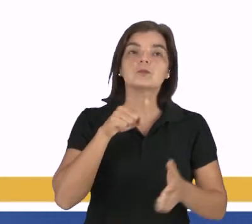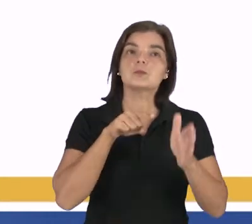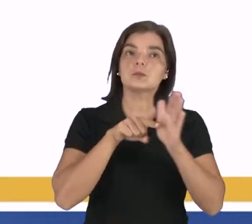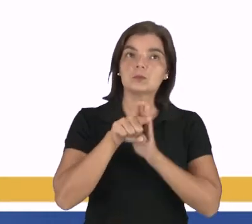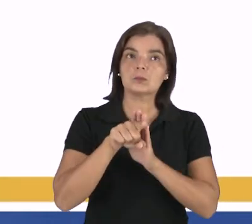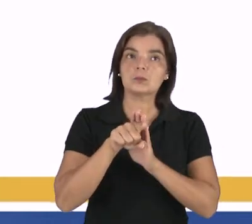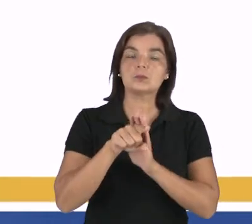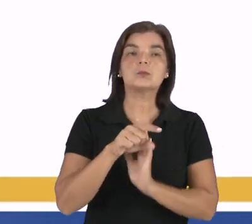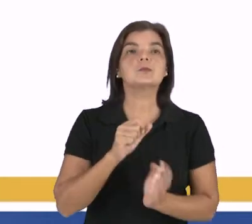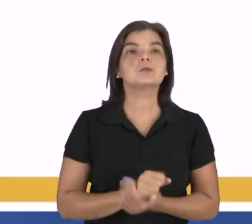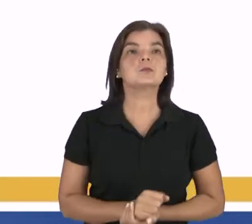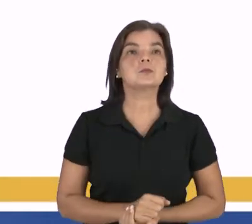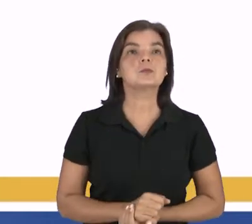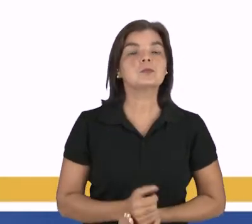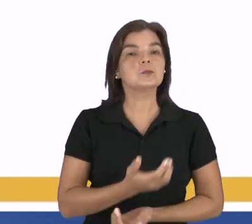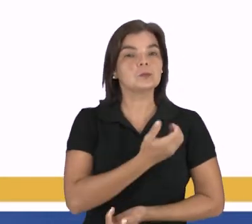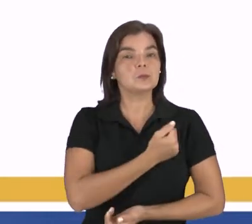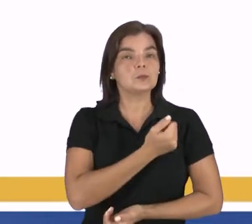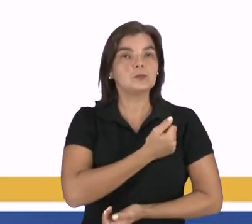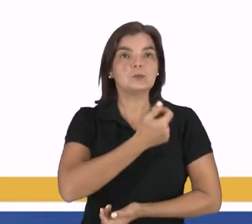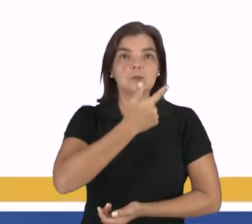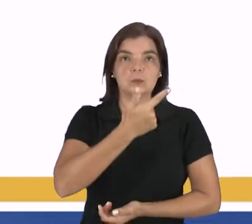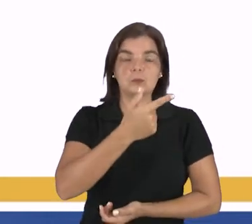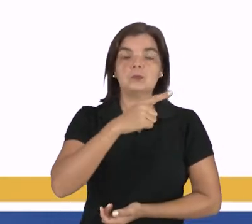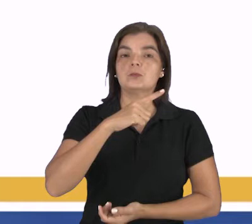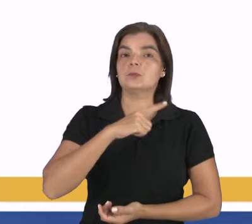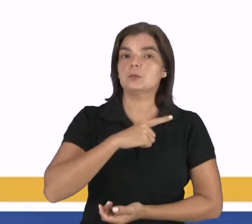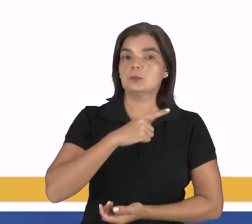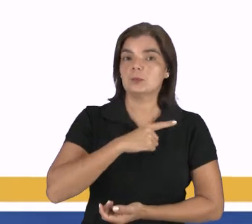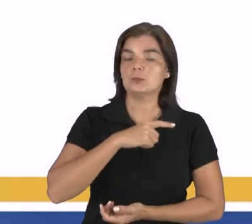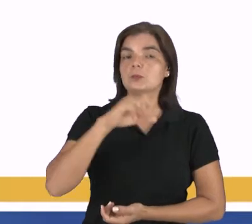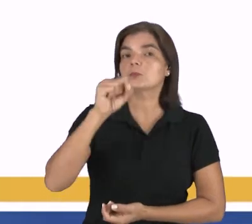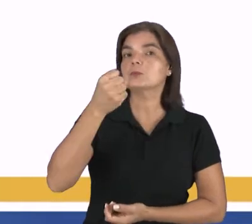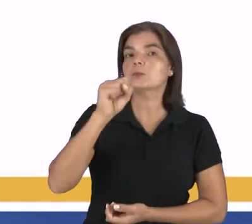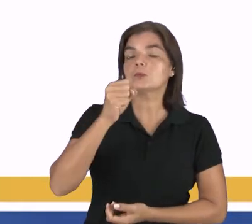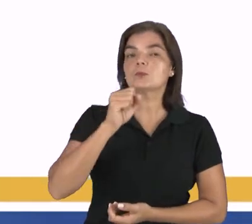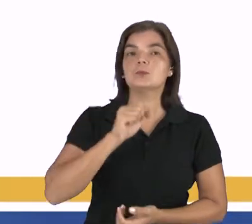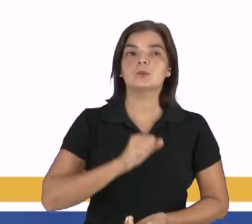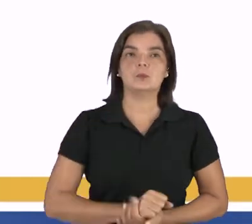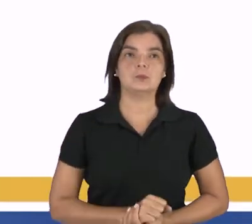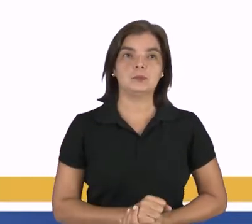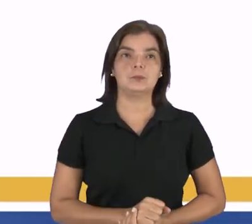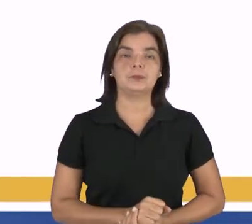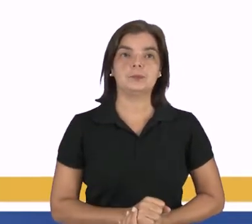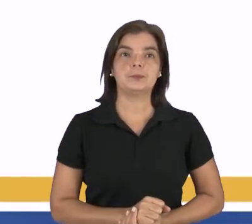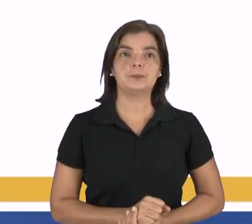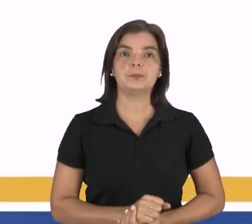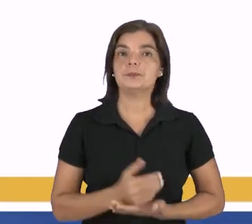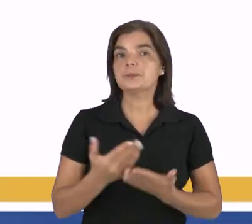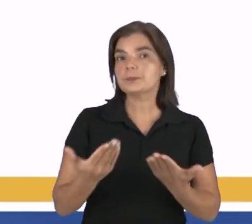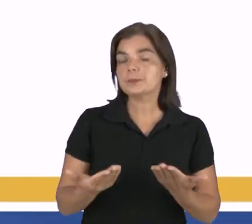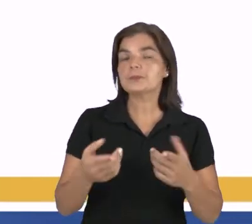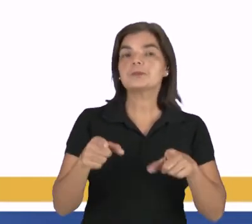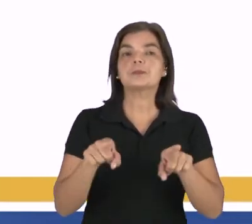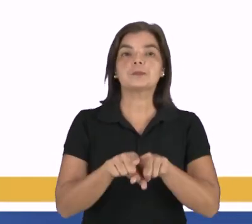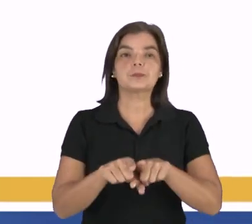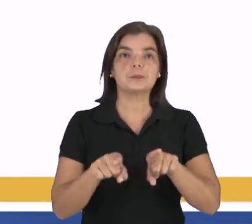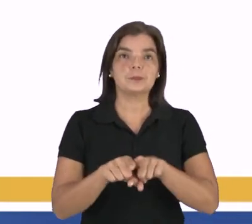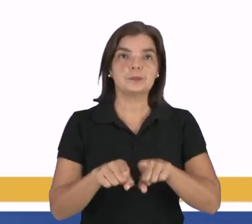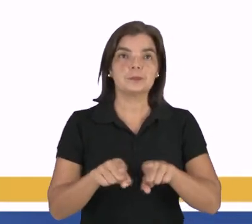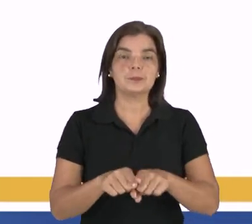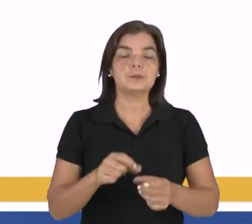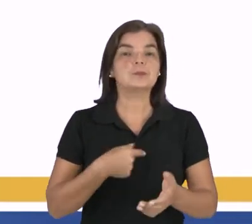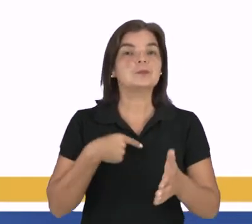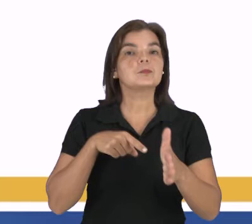da questão, ela dizia o seguinte: o número 2 para se obter um 8. Então, nesse caso,